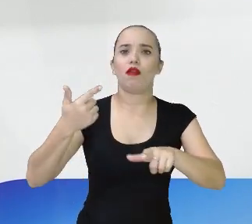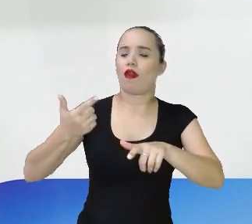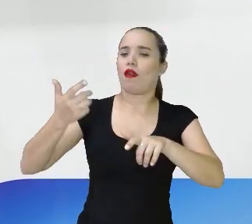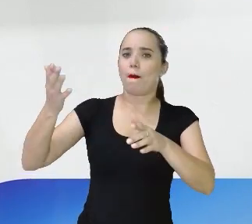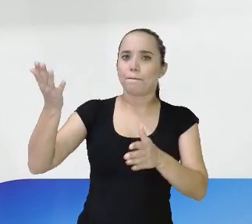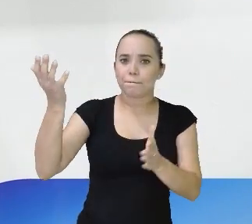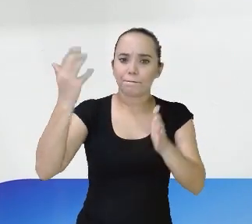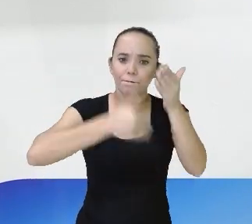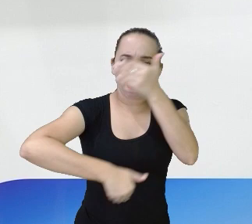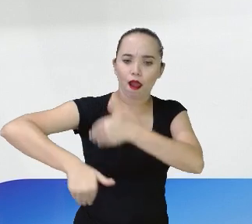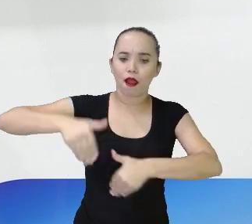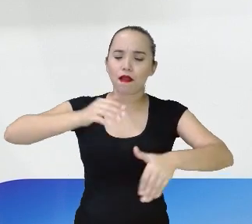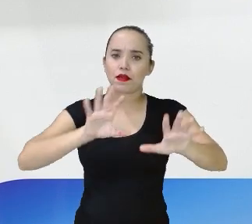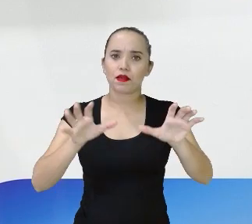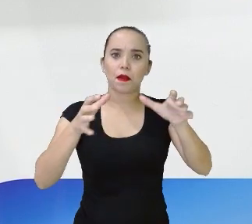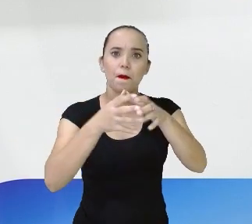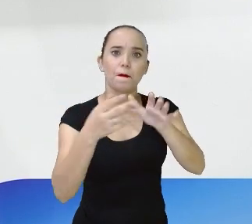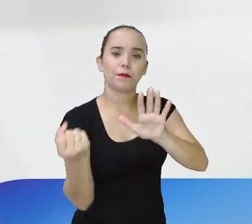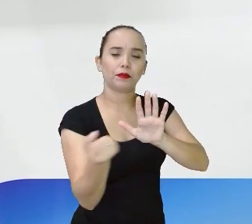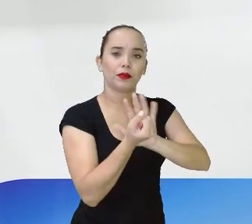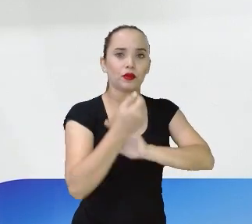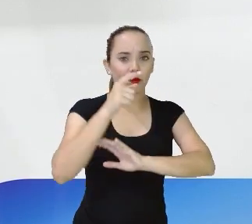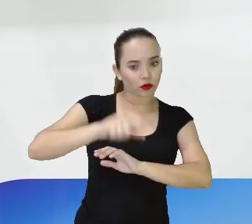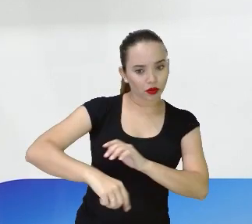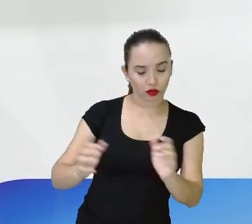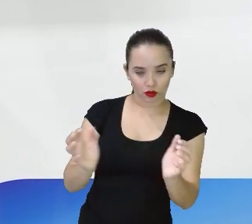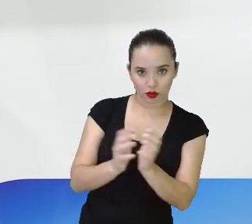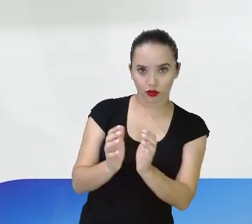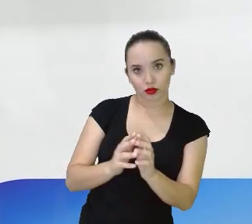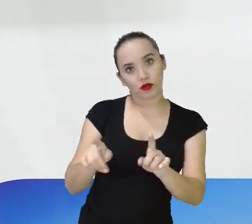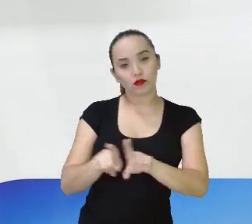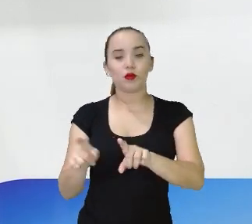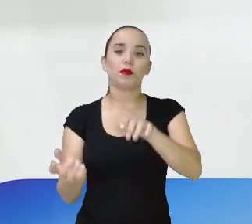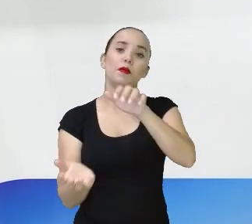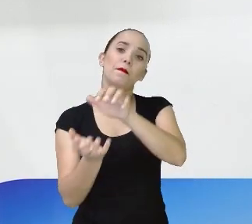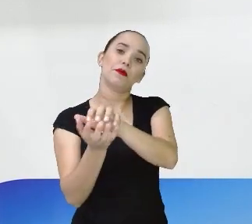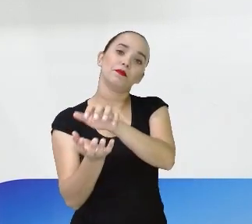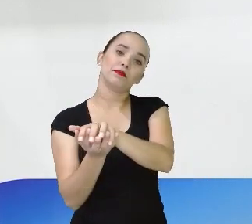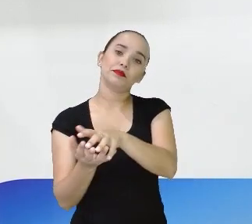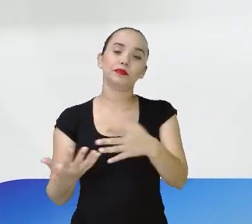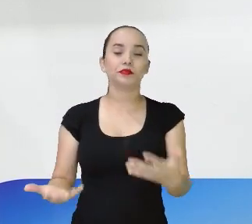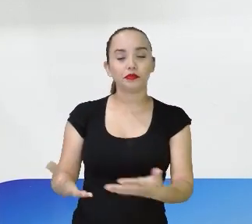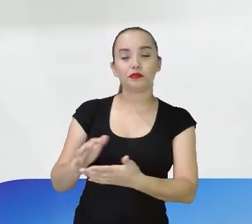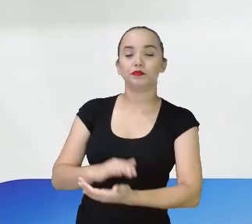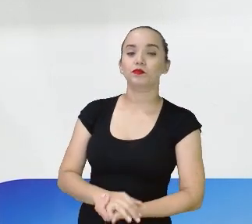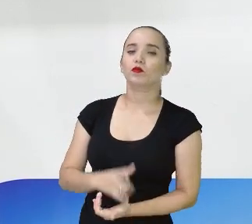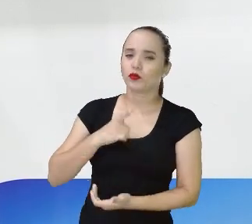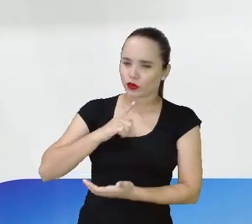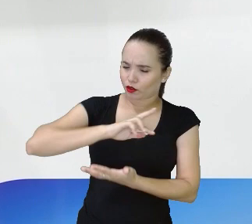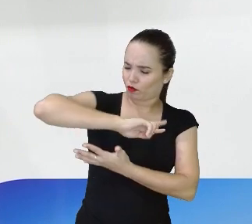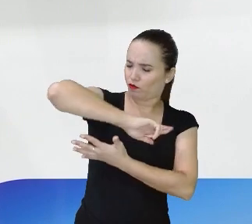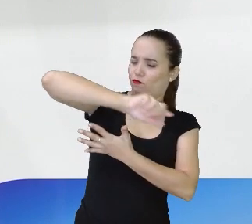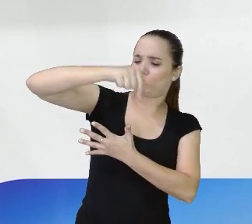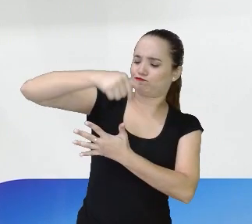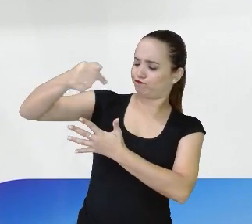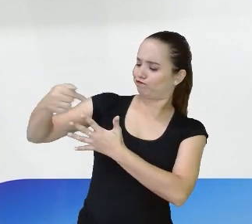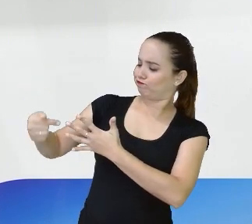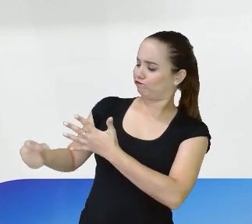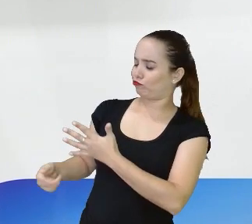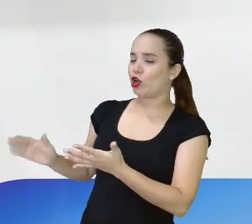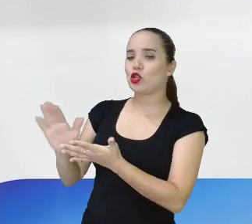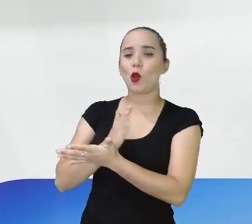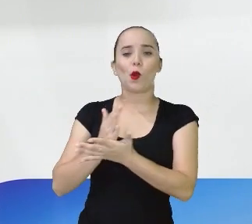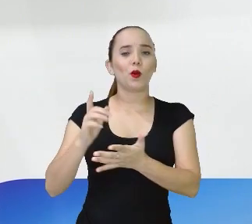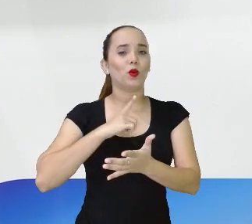do patrimônio de Recife, de Pernambuco. Então, há vários parques, inclusive, que têm histórias antigas, como o Parque